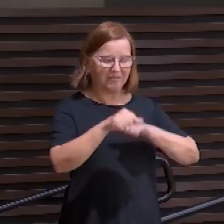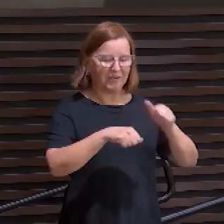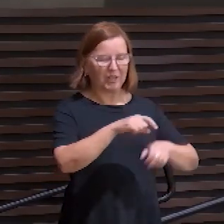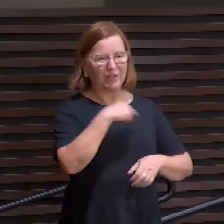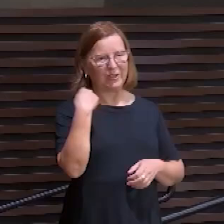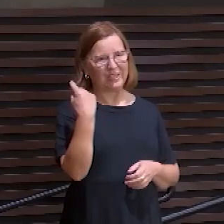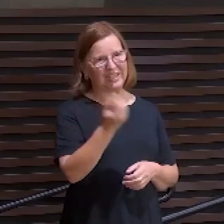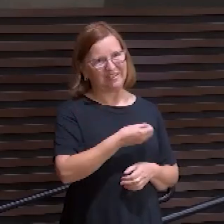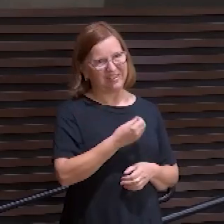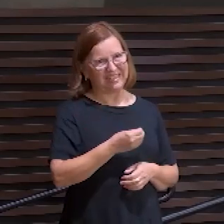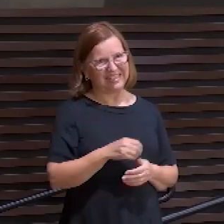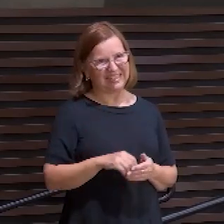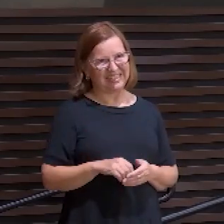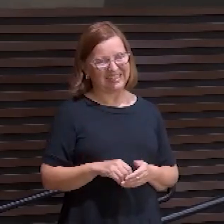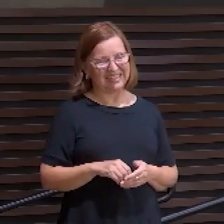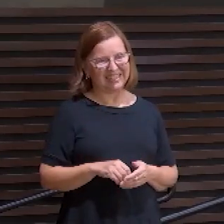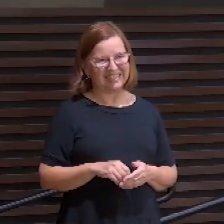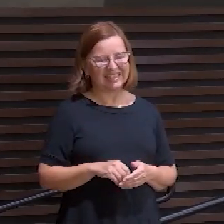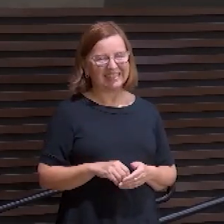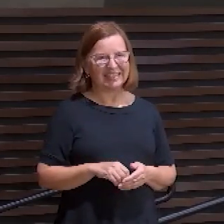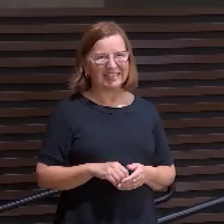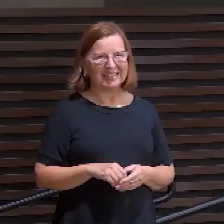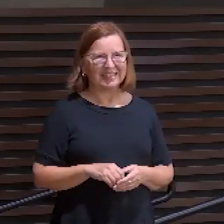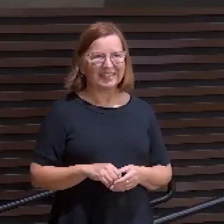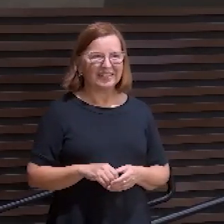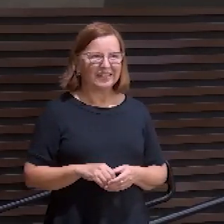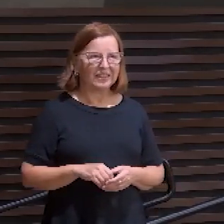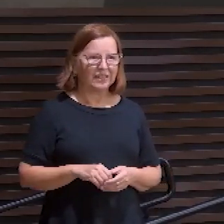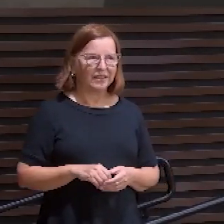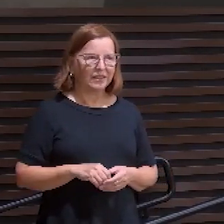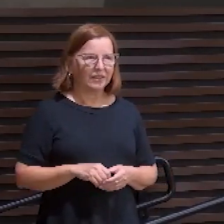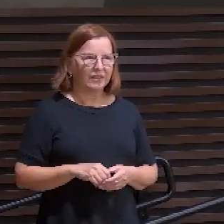pode nos tirar da posição.